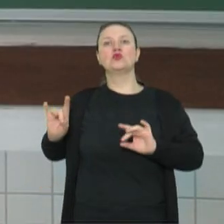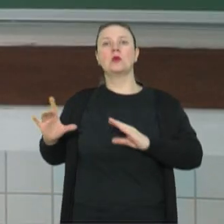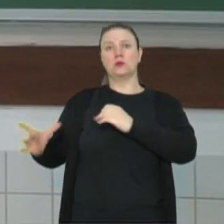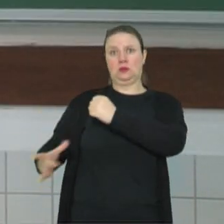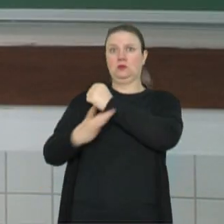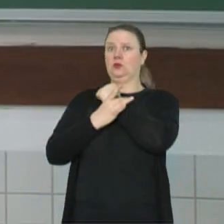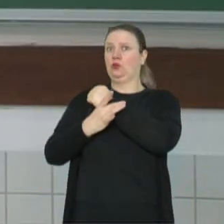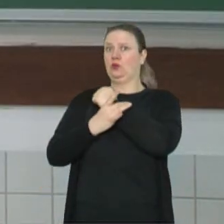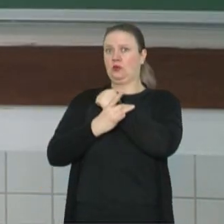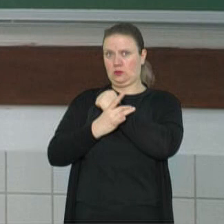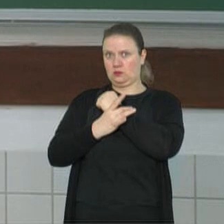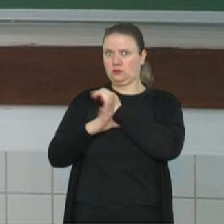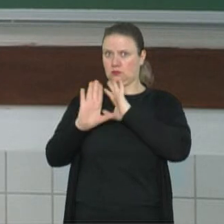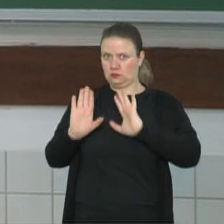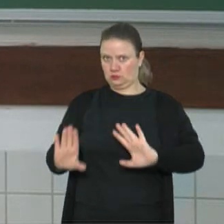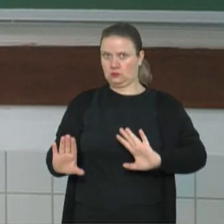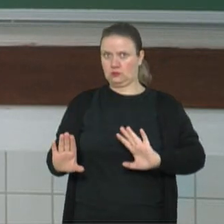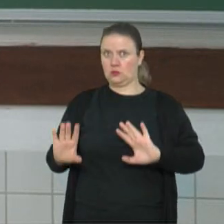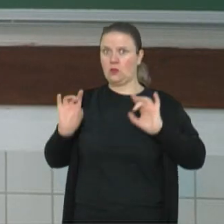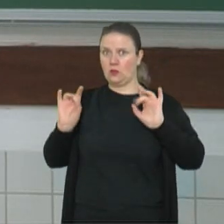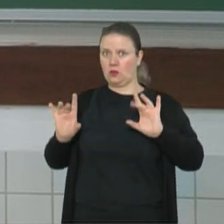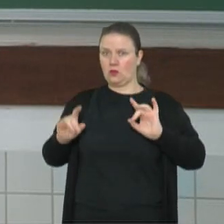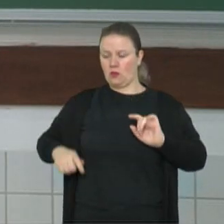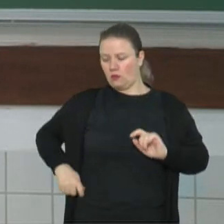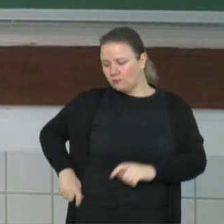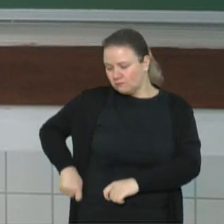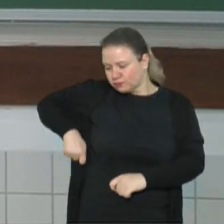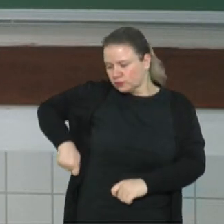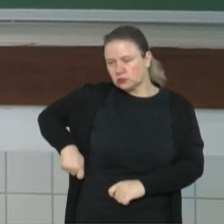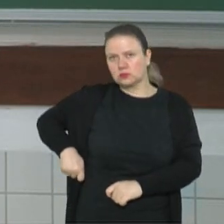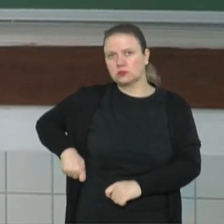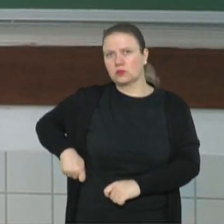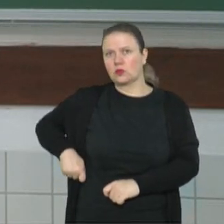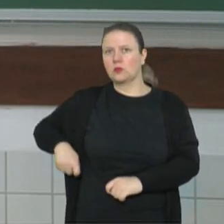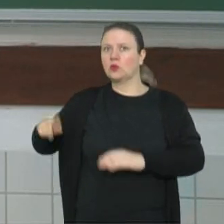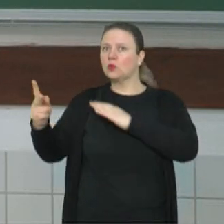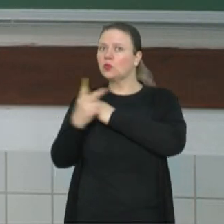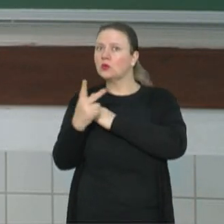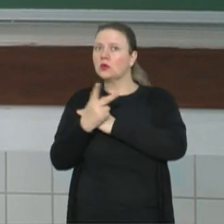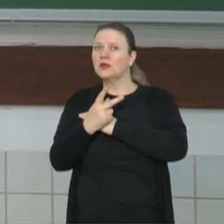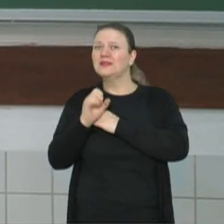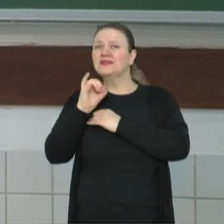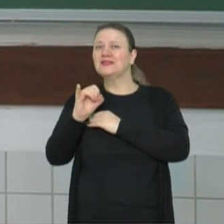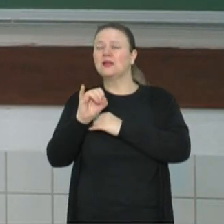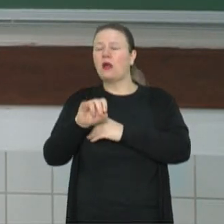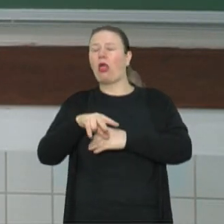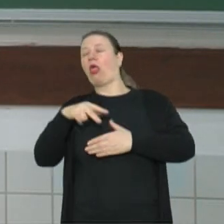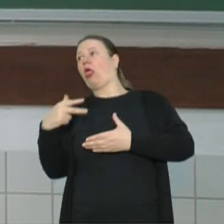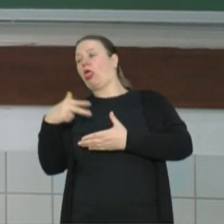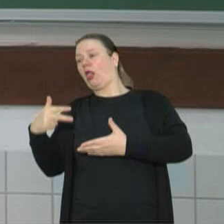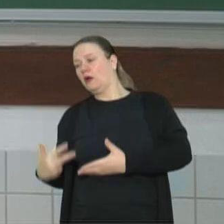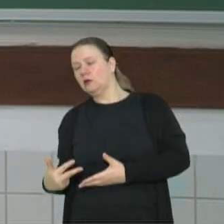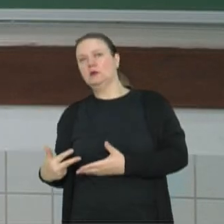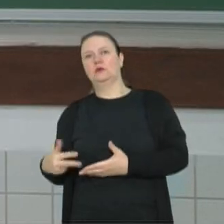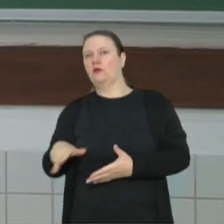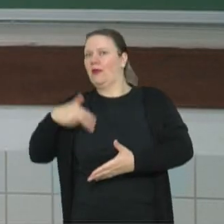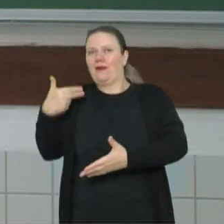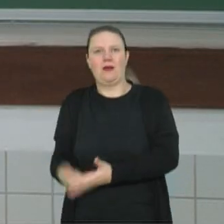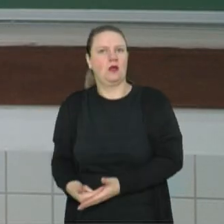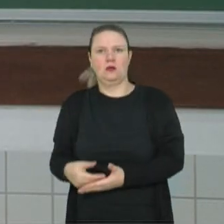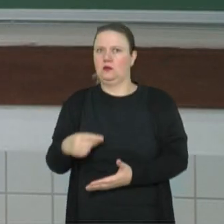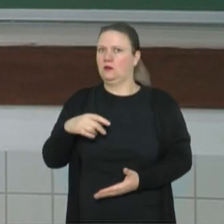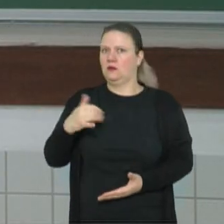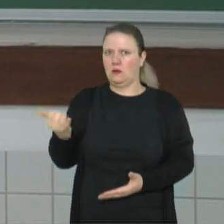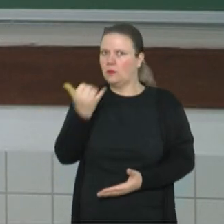para obter vantagem. Então a corda é somente um quesito segurança. Caso o atleta acabe escapando, ele não vai cair no chão, né? Não vai acabar